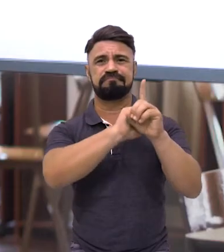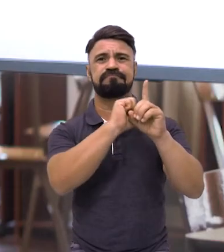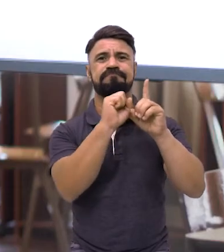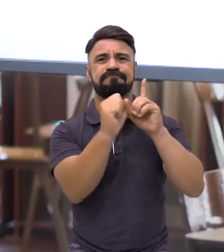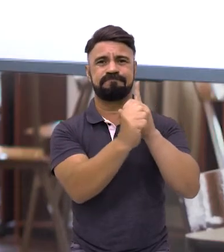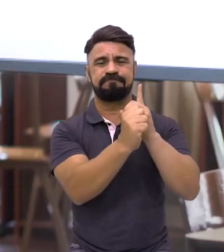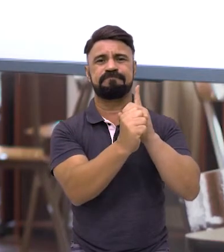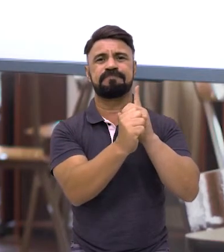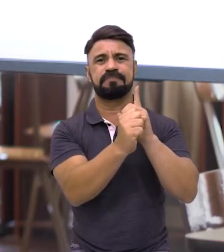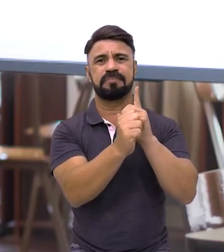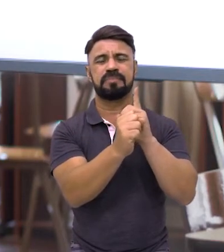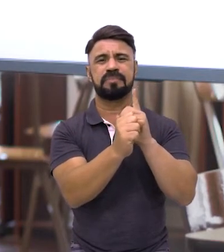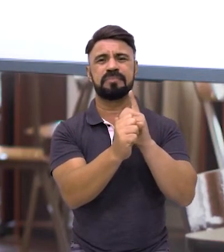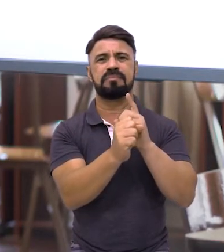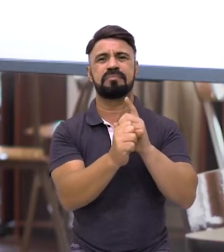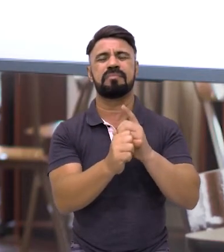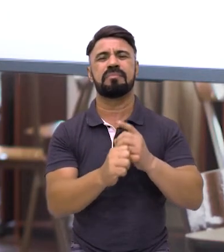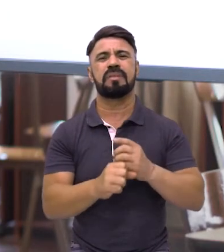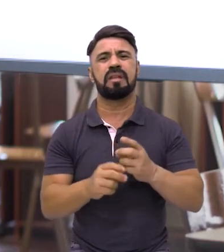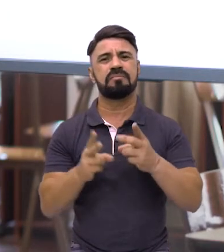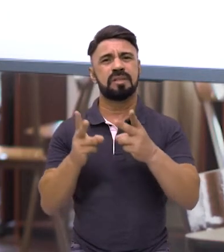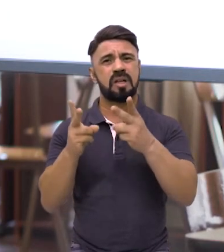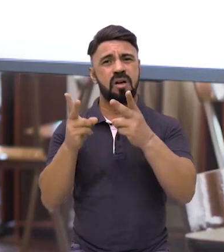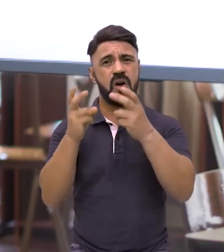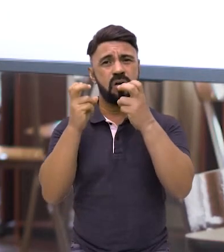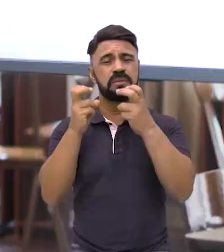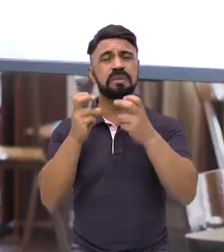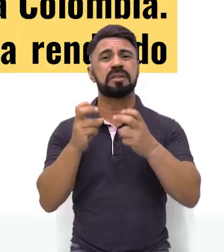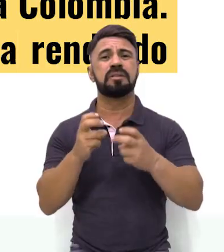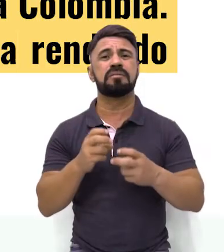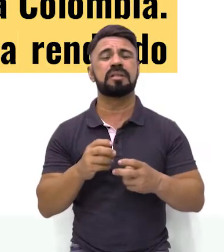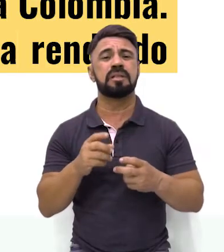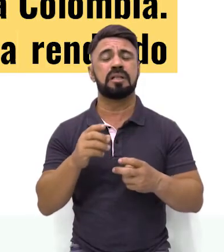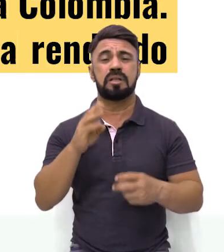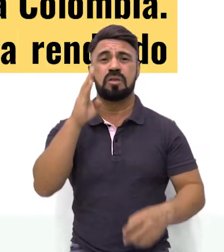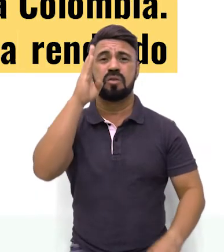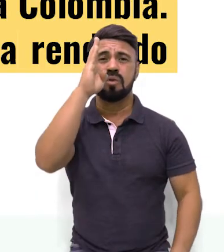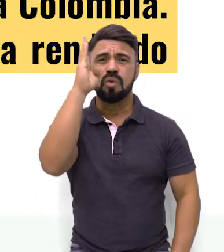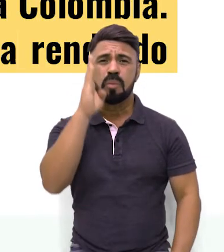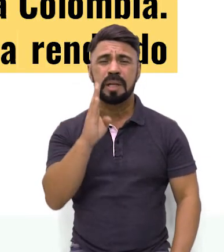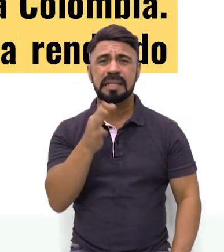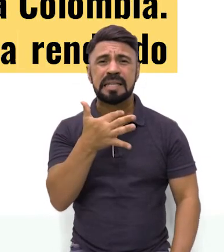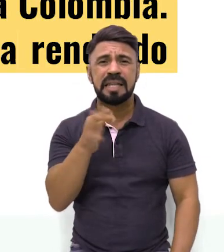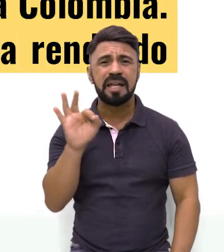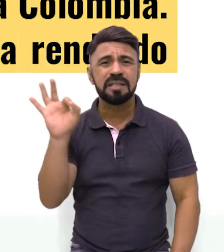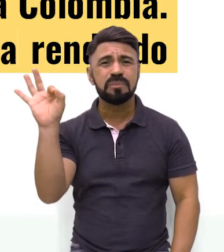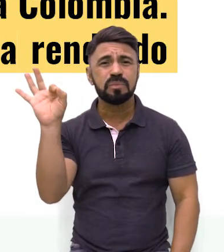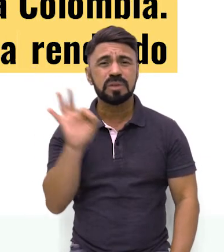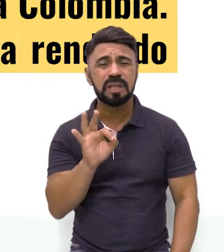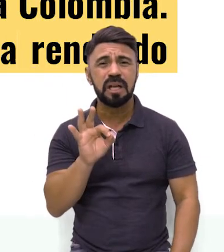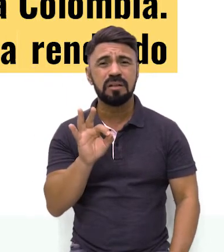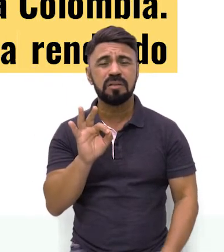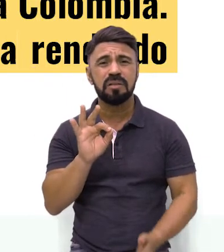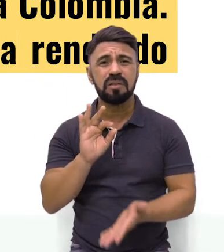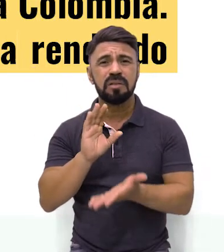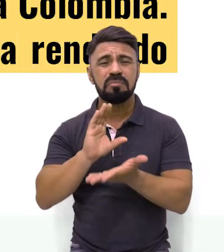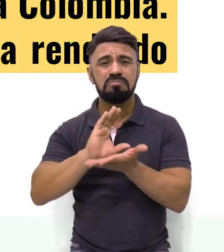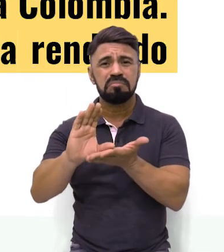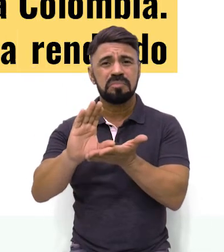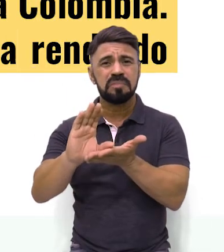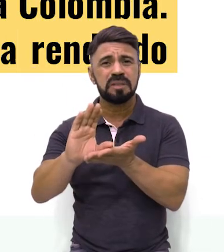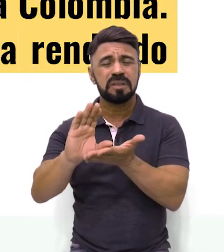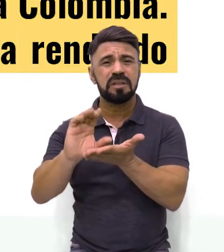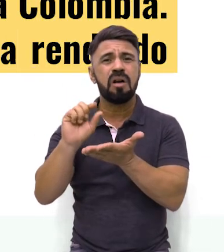é muito claro. A partir do momento que você observa que no Brasil, 10% da renda total do